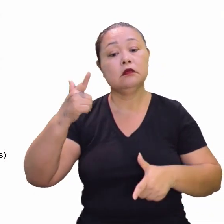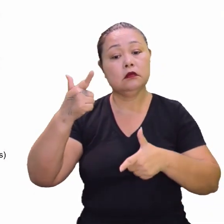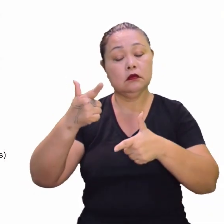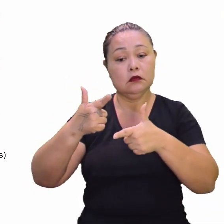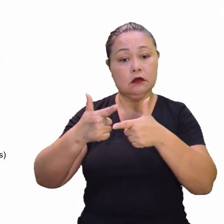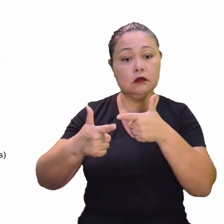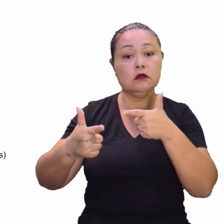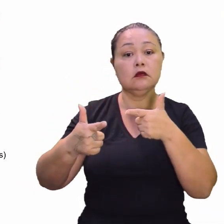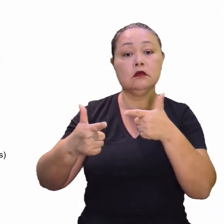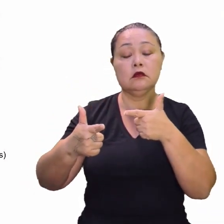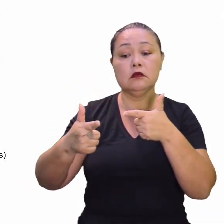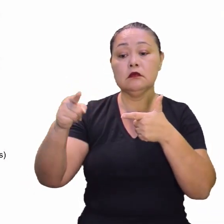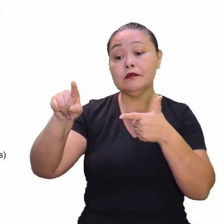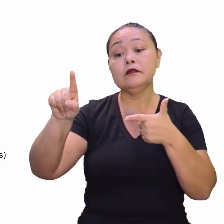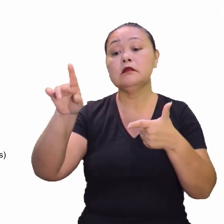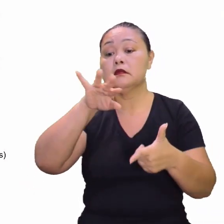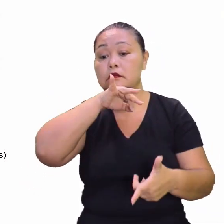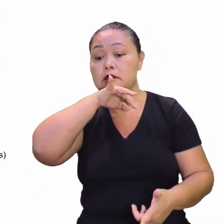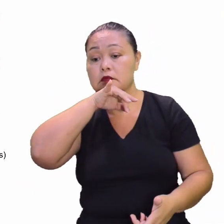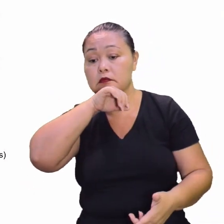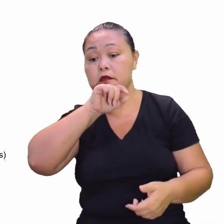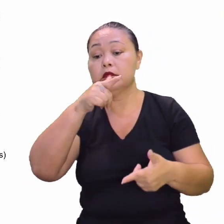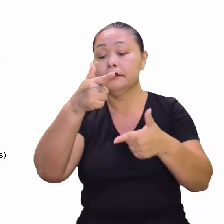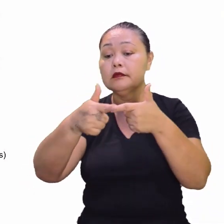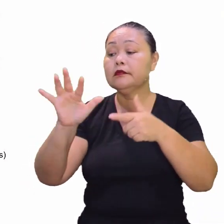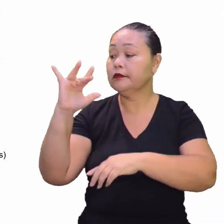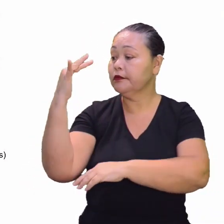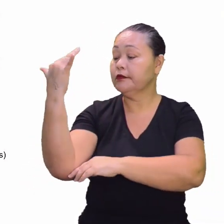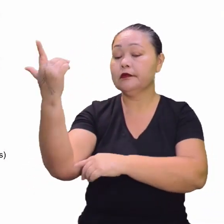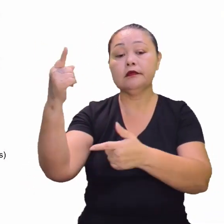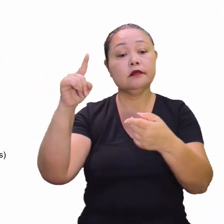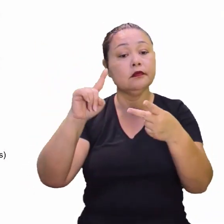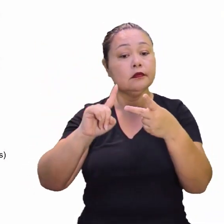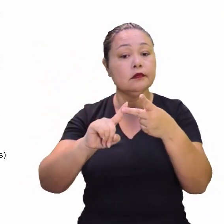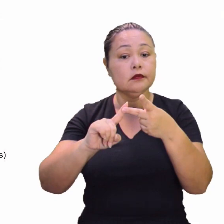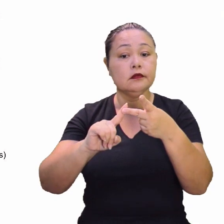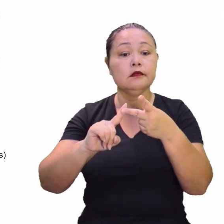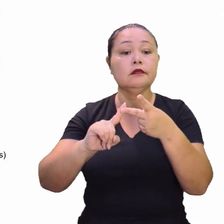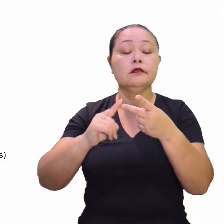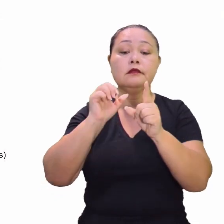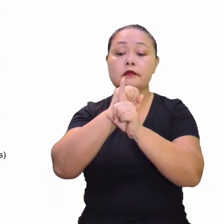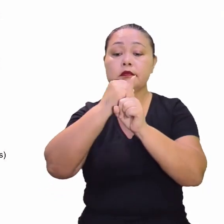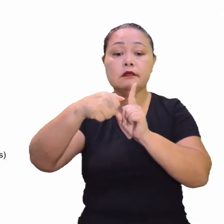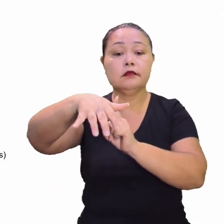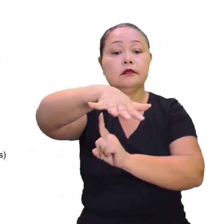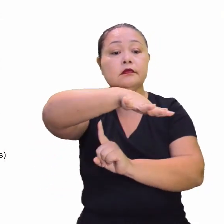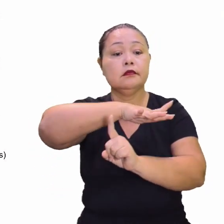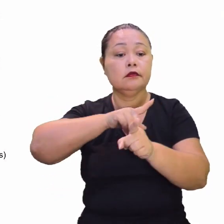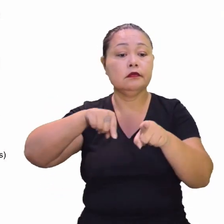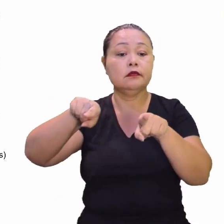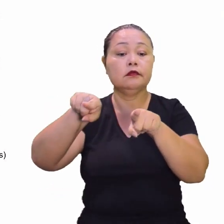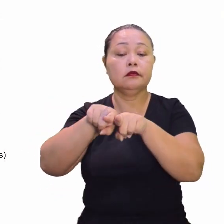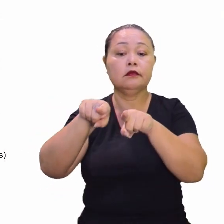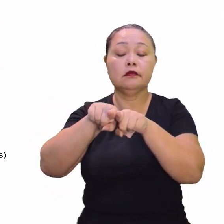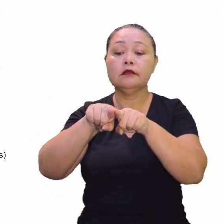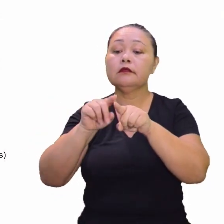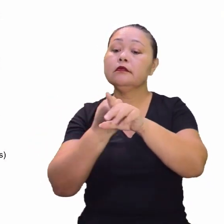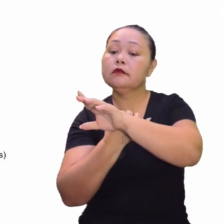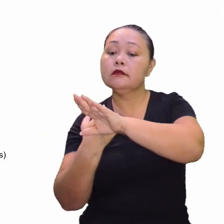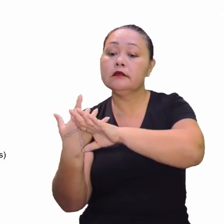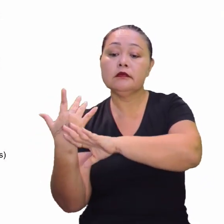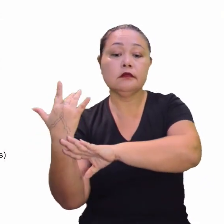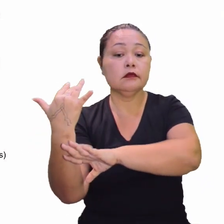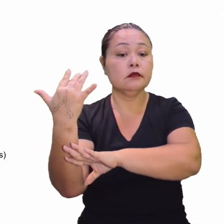gera pontos, né, negativos, impactos ambientais de ordem social e também em relação ao meio